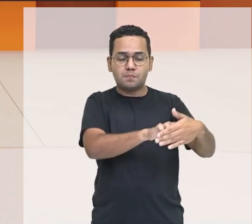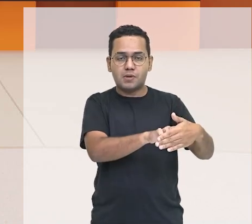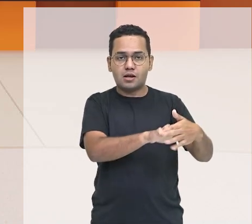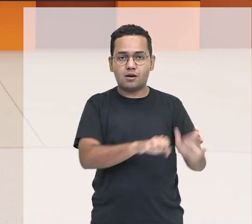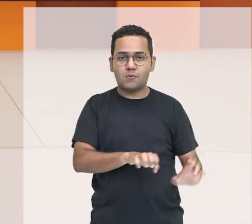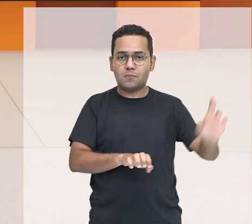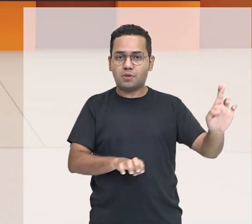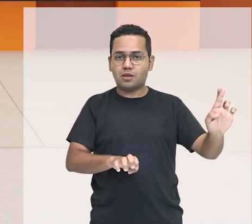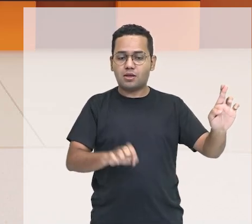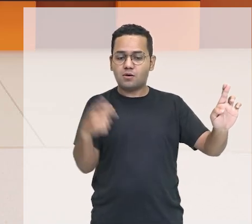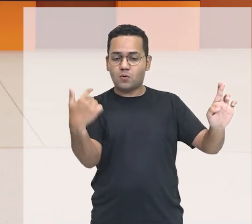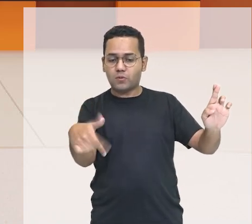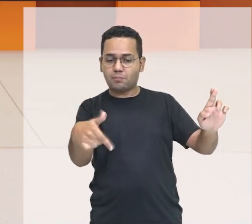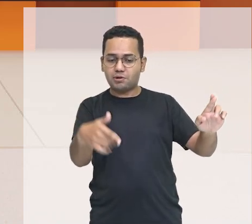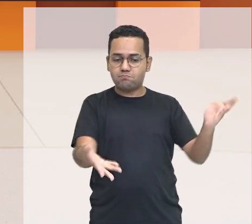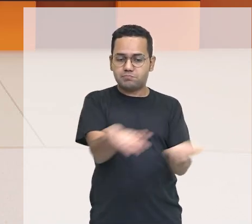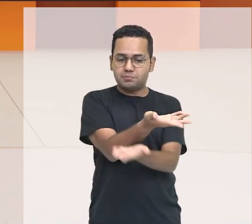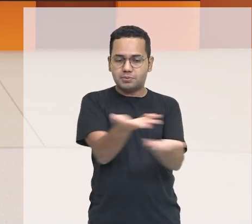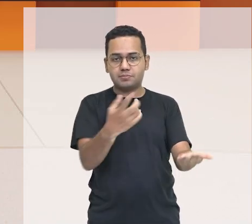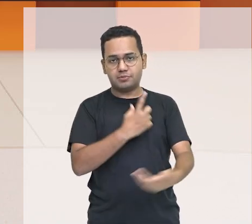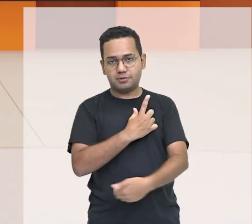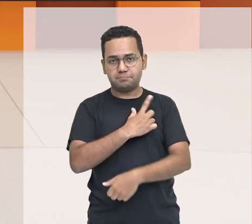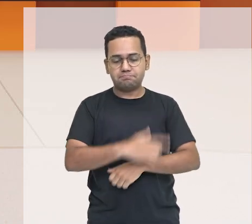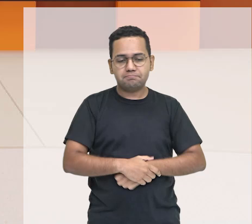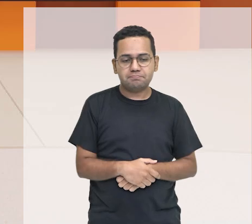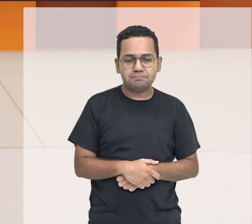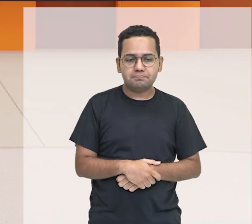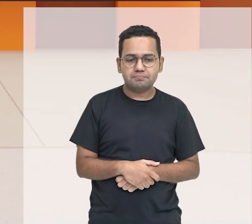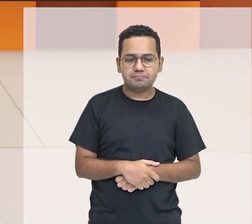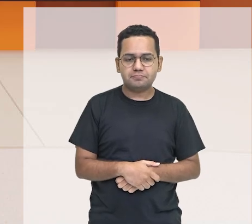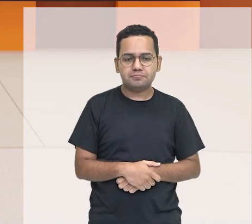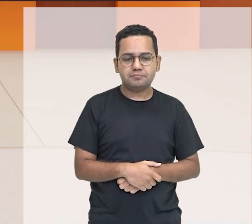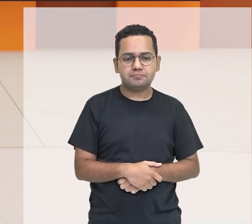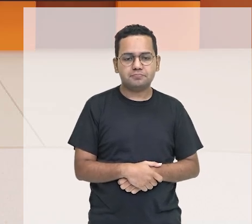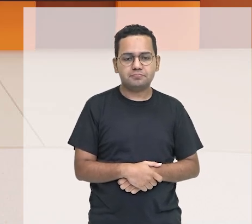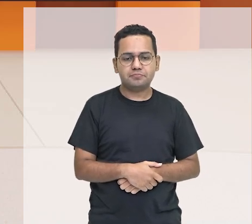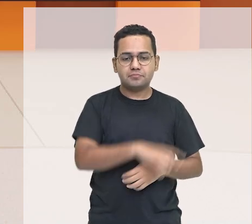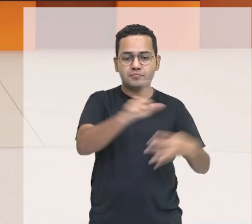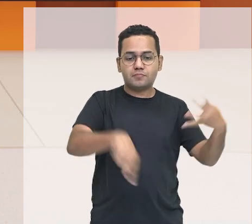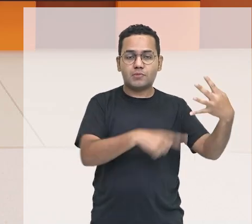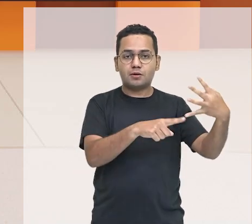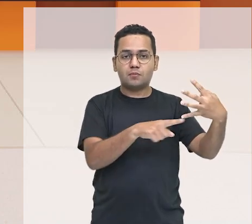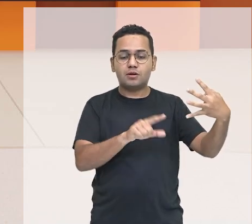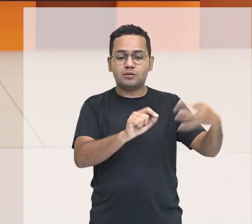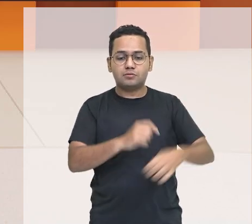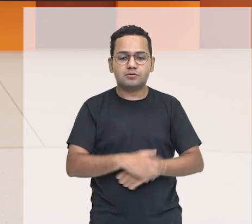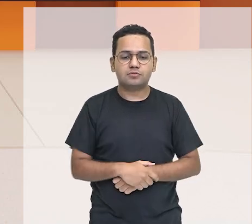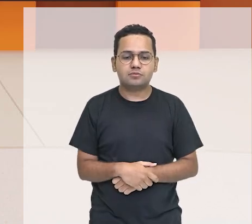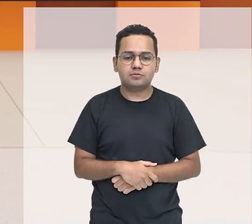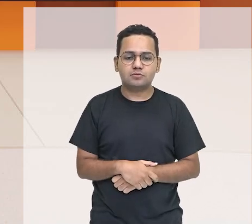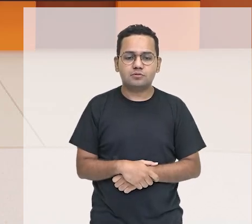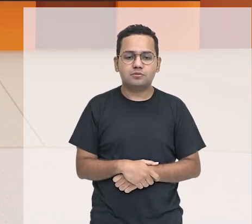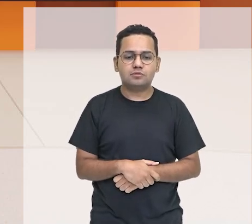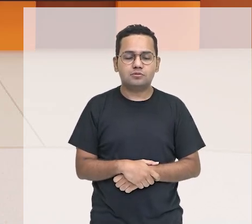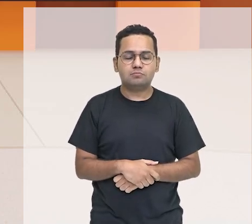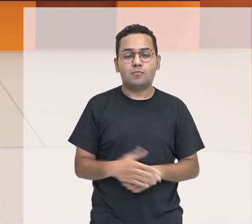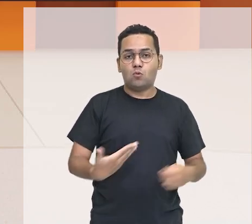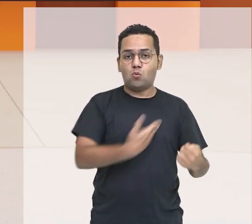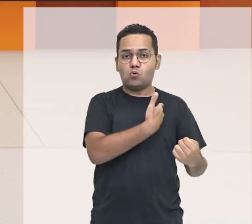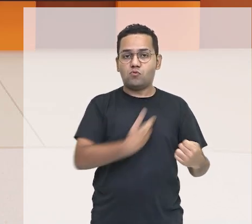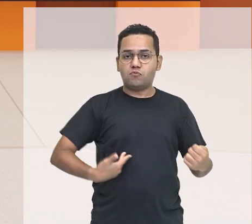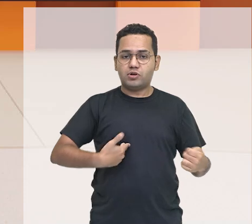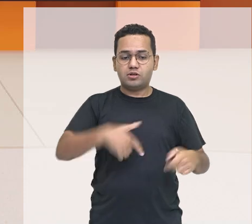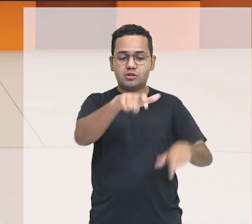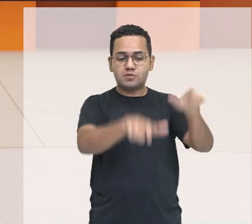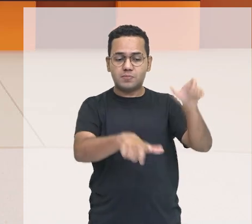empregados, né, há essa relação de poder. E nas relações entre governante e governados, né? Veja, então,